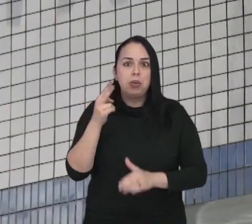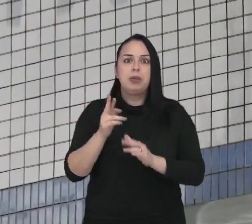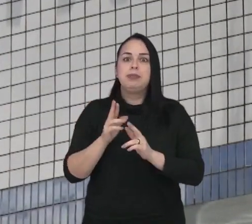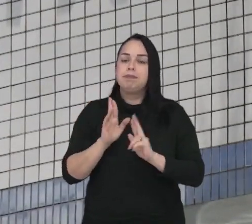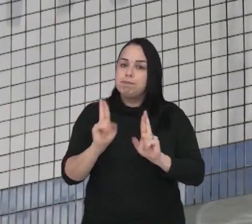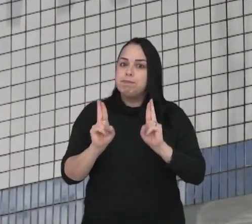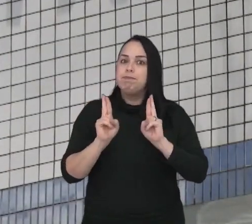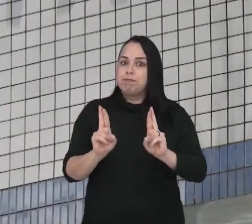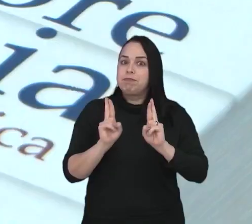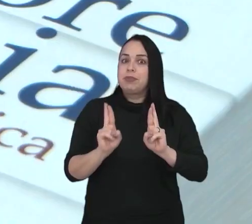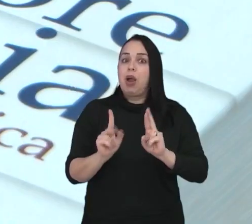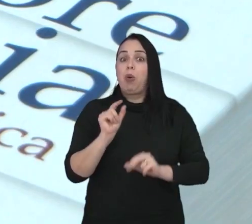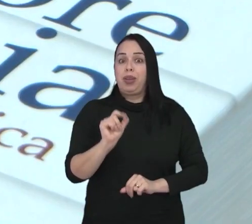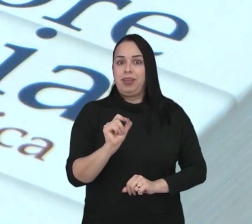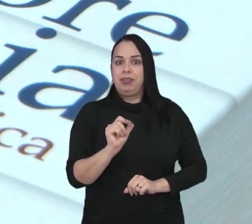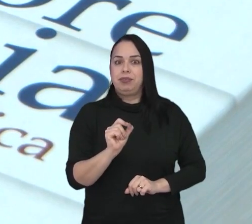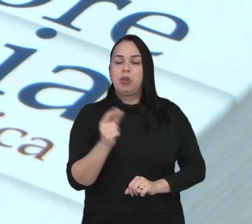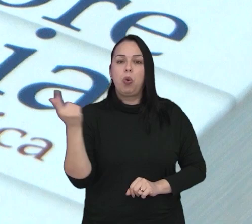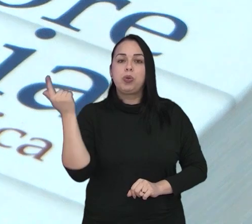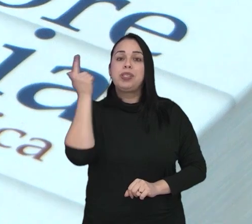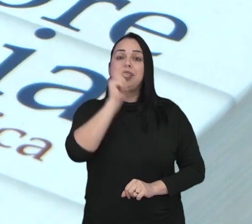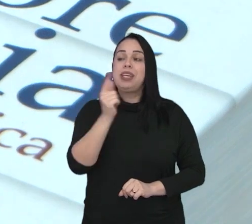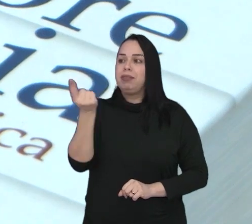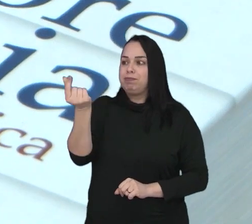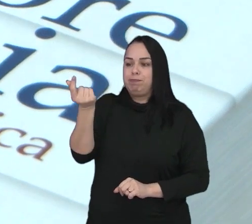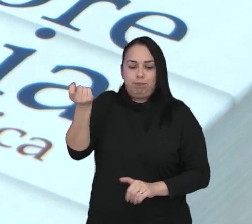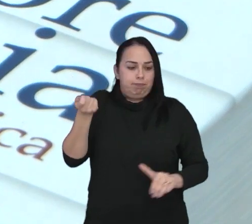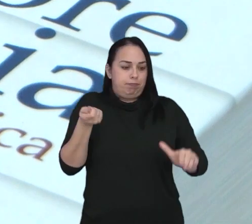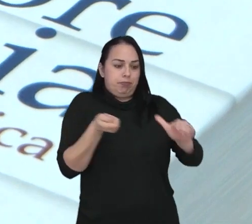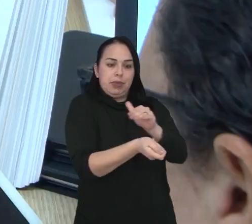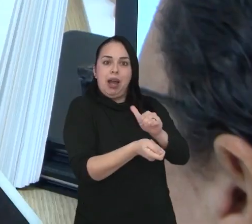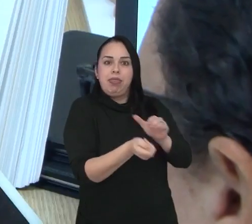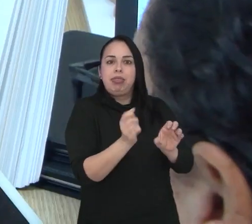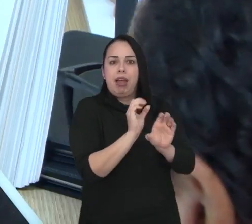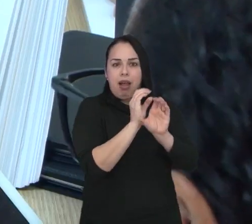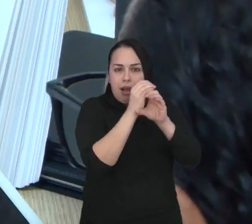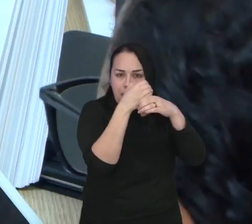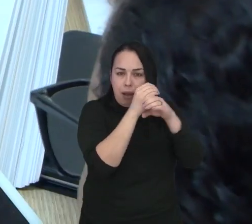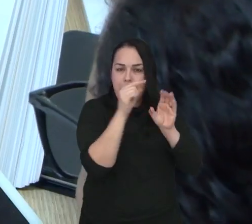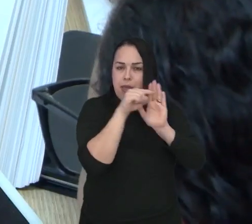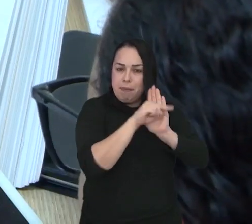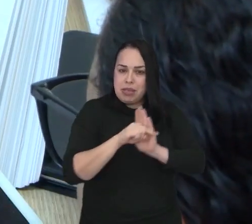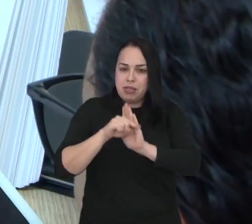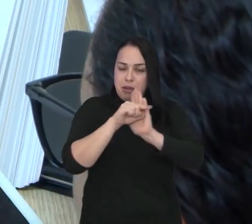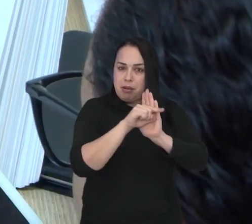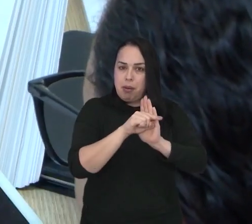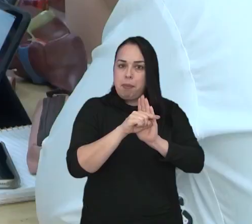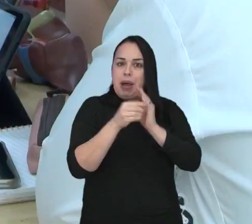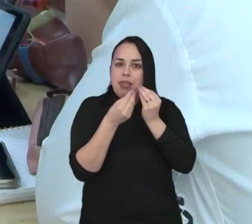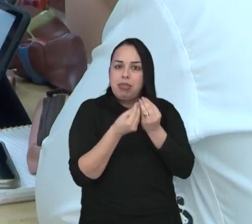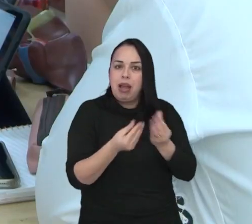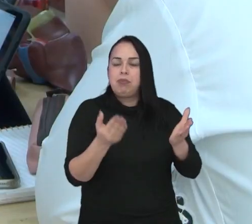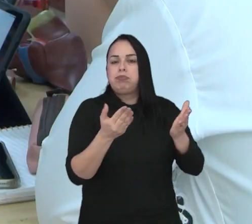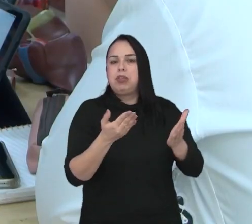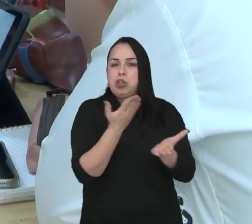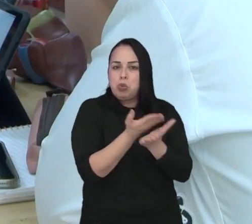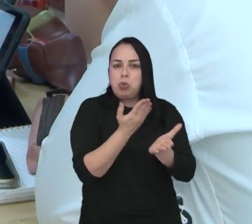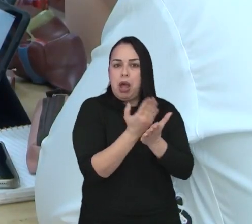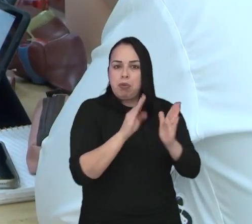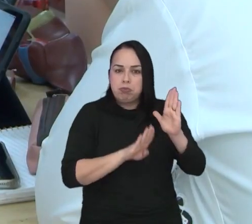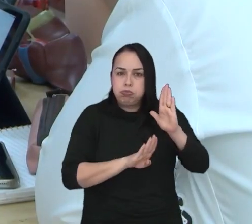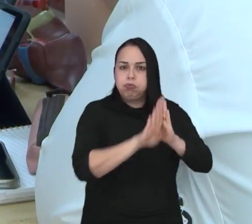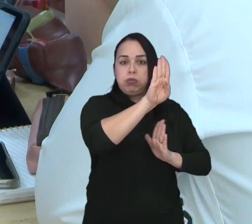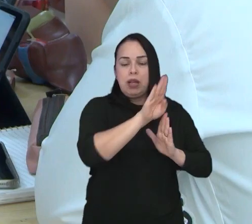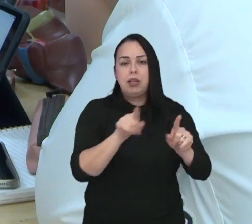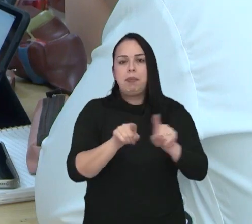o projeto aprovado, é conseguir trazer mais investimentos nessa área, para aumentar os estudos e oferecer